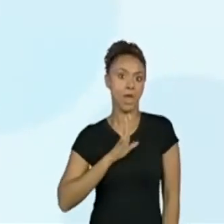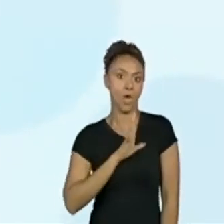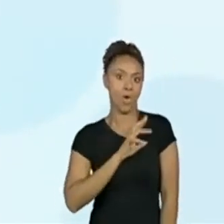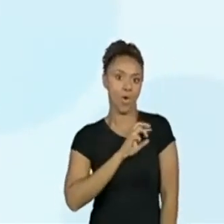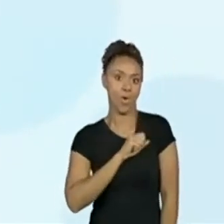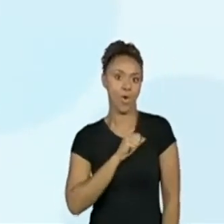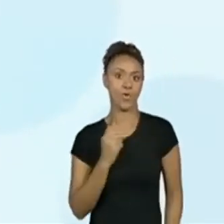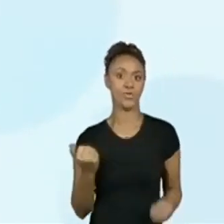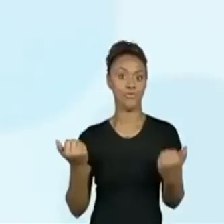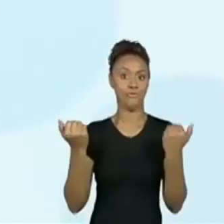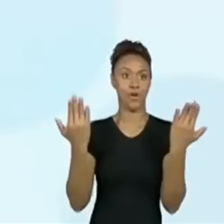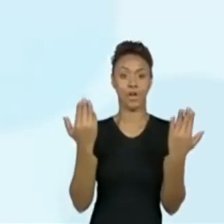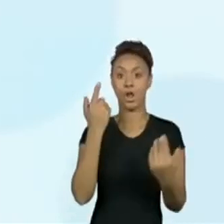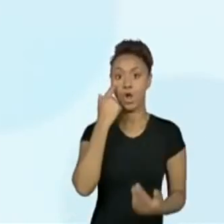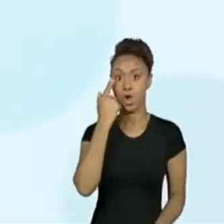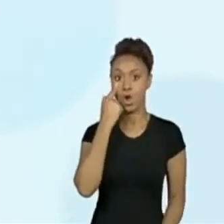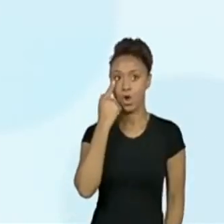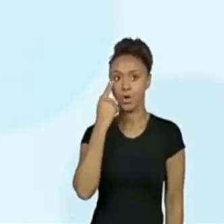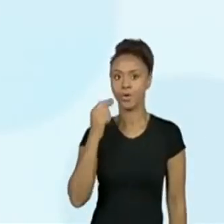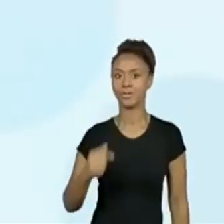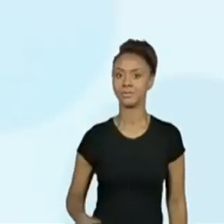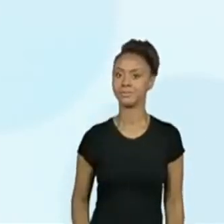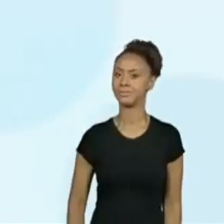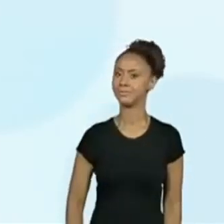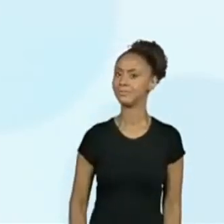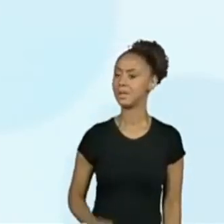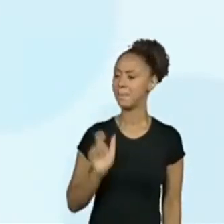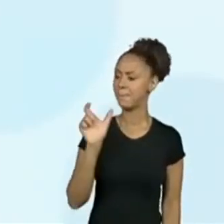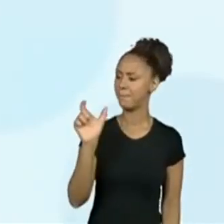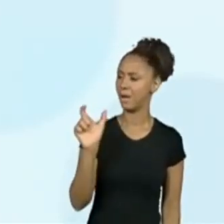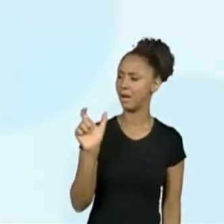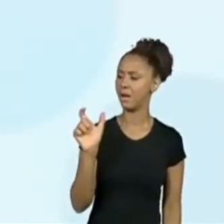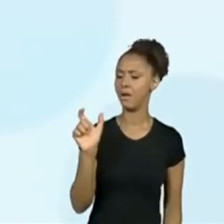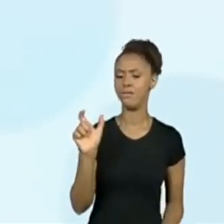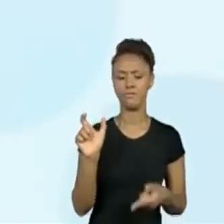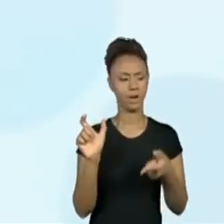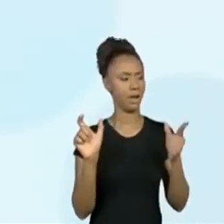Ó, começou igual. Será que eles conseguem?